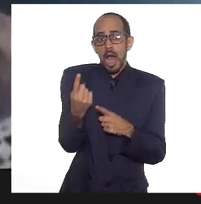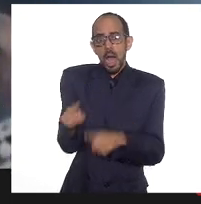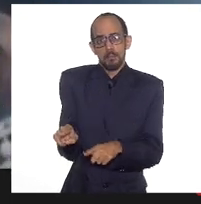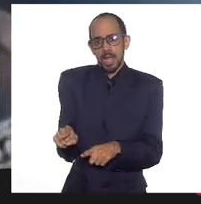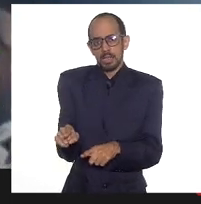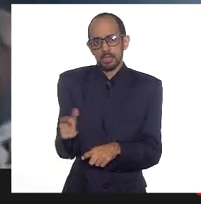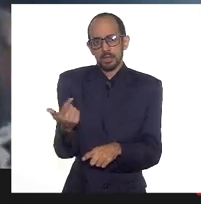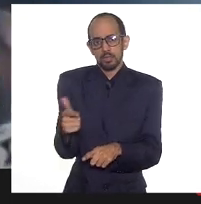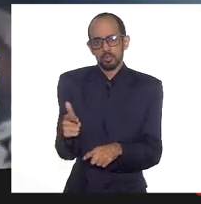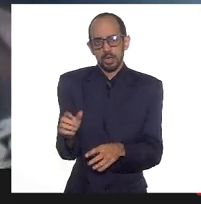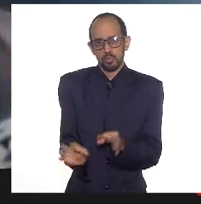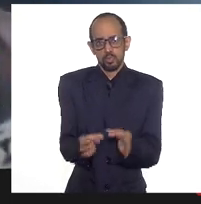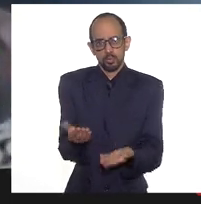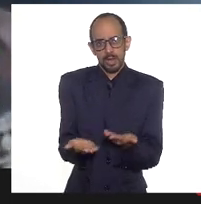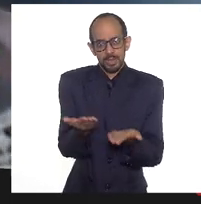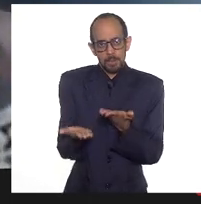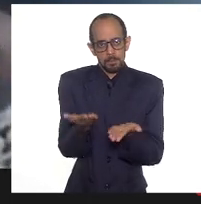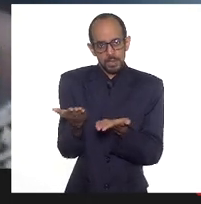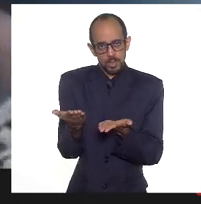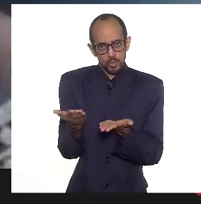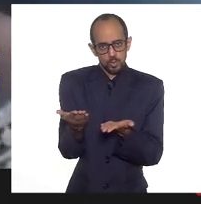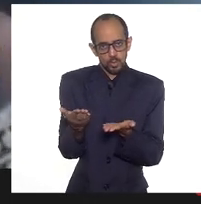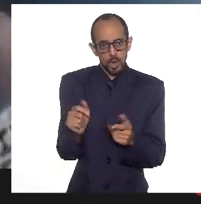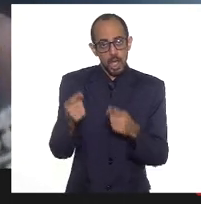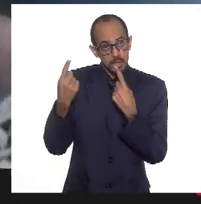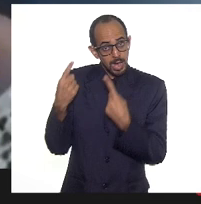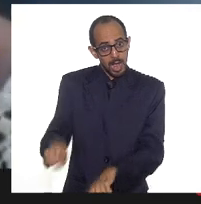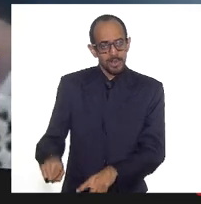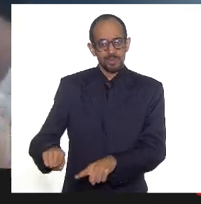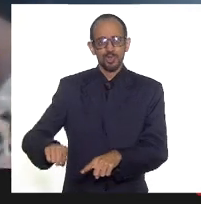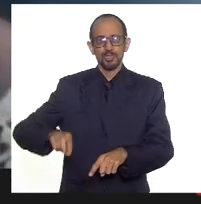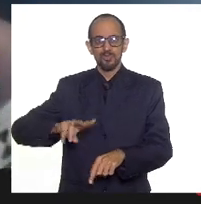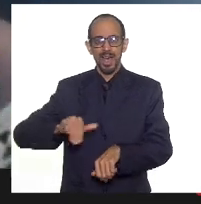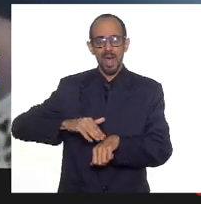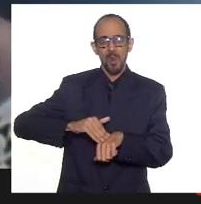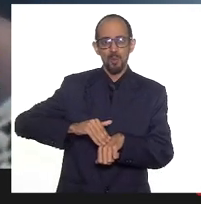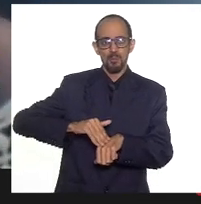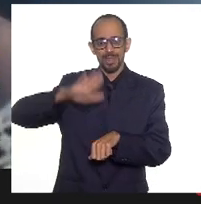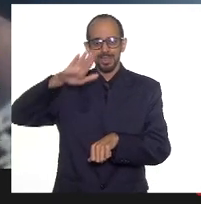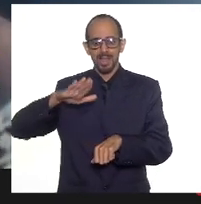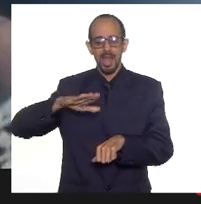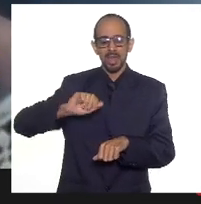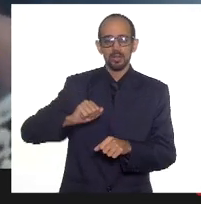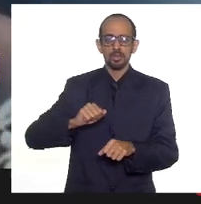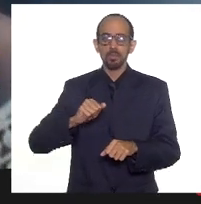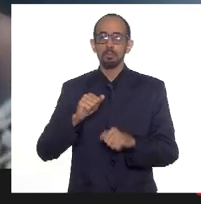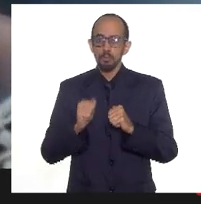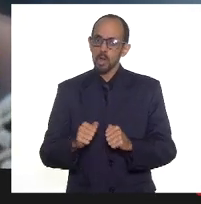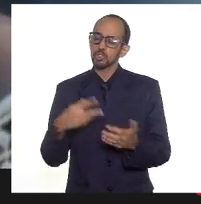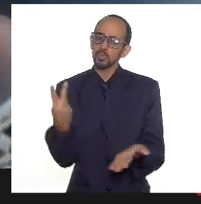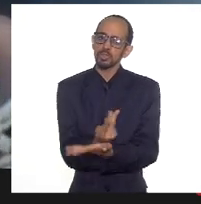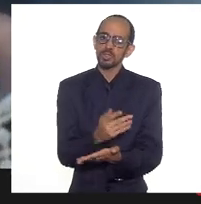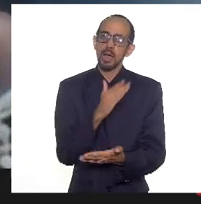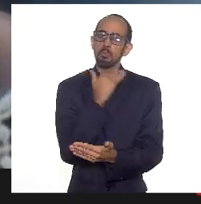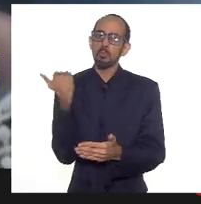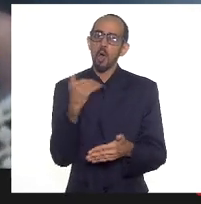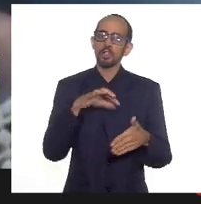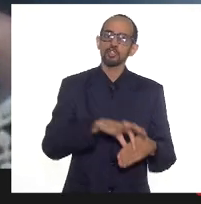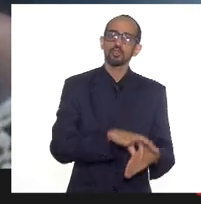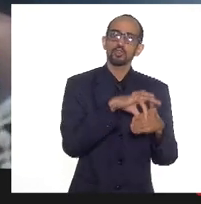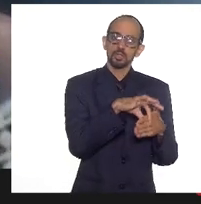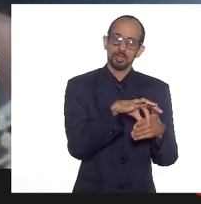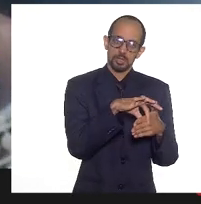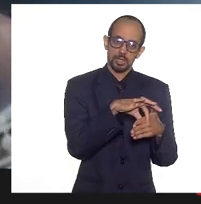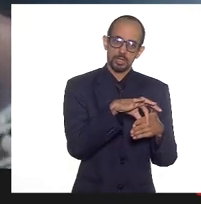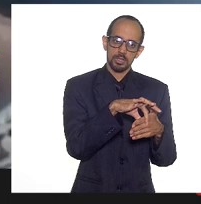as agressões vão aumentando, que chegam à destruição, à expulsão e o assassinato dos religiosos, né? Eu